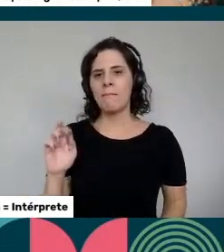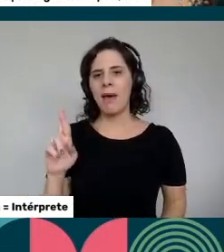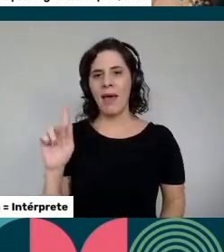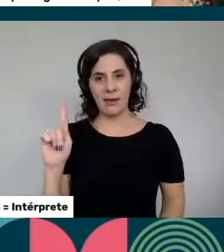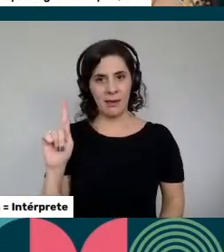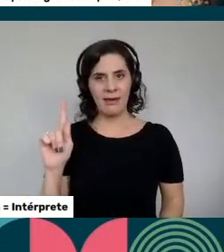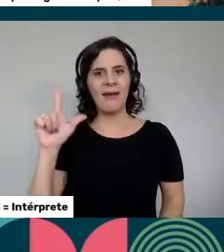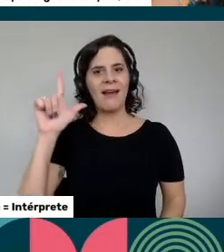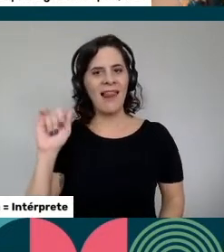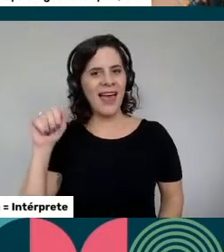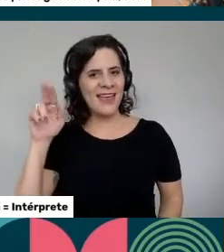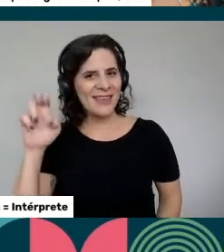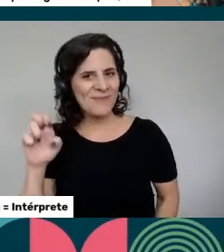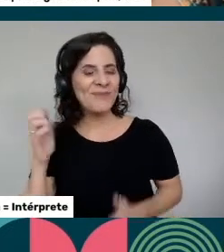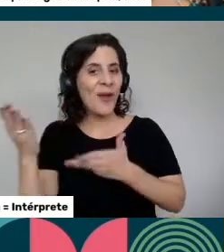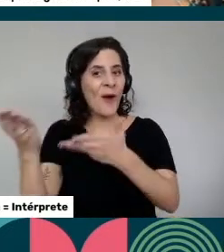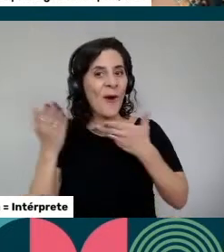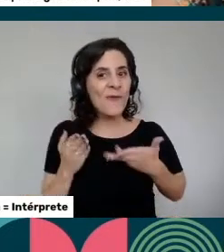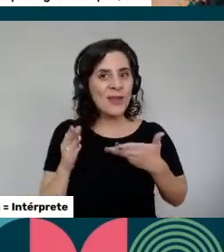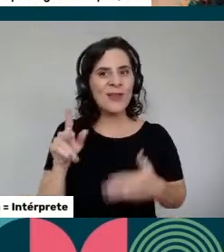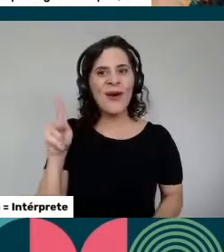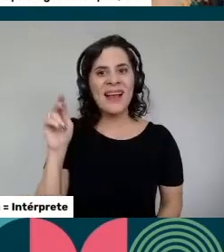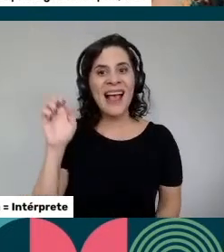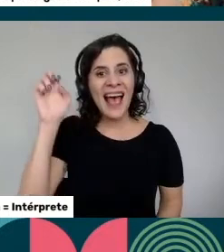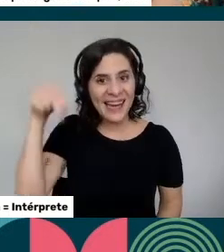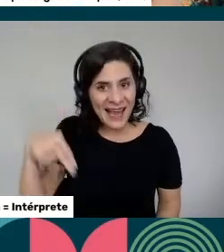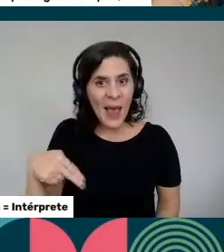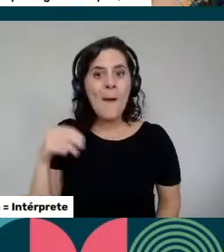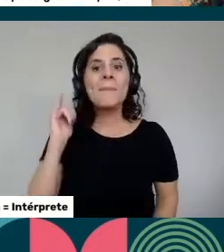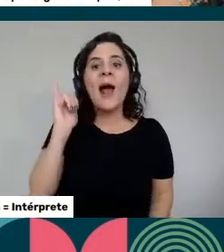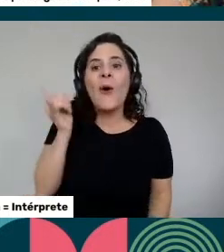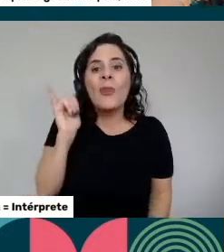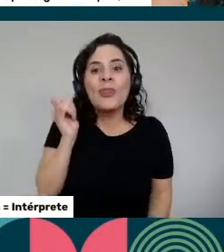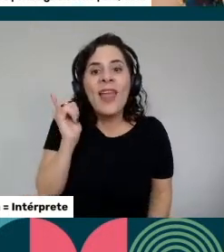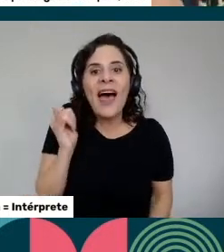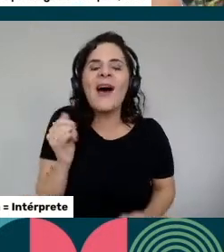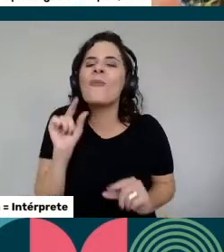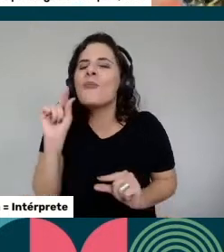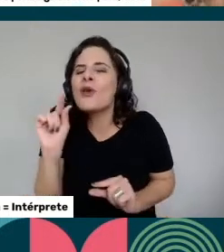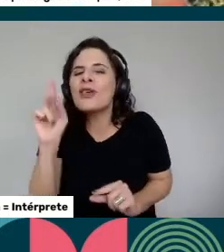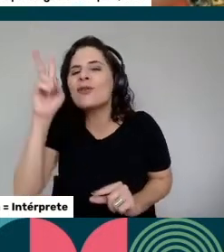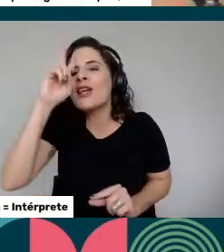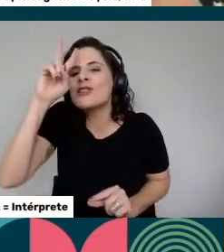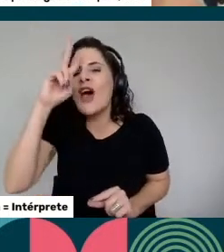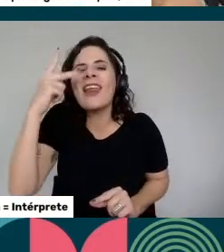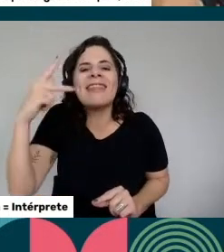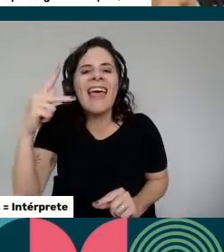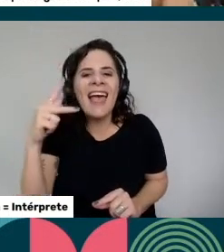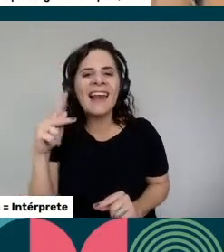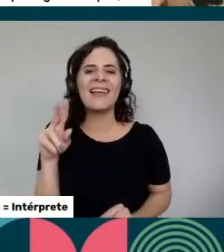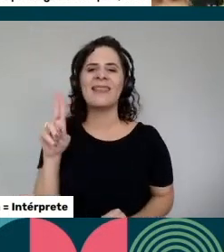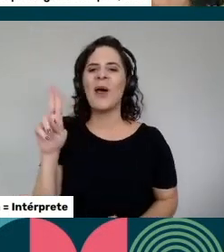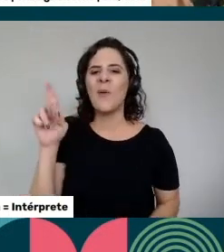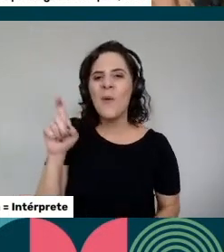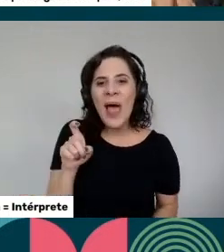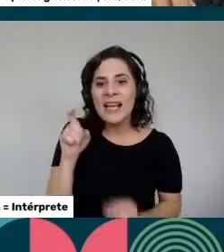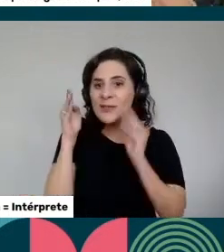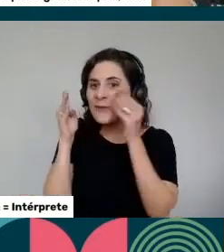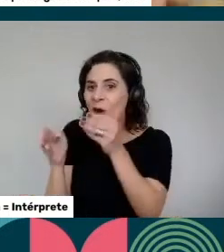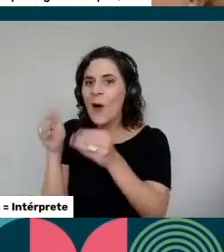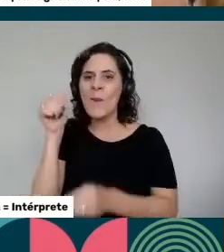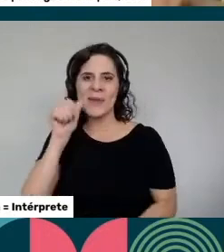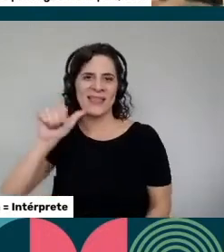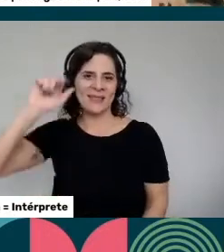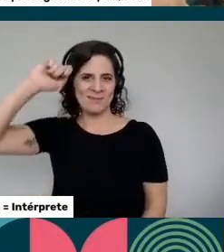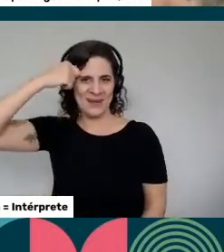chamar a Karen aqui para contar para a gente um pouquinho, né, da história da UX para Minas Pretas, que tem um